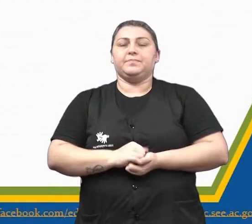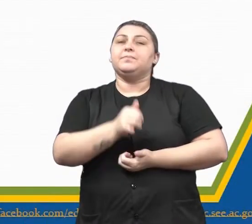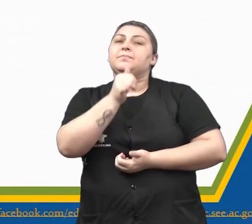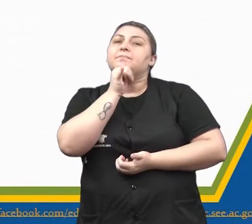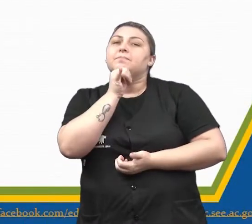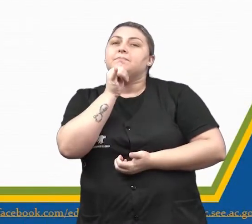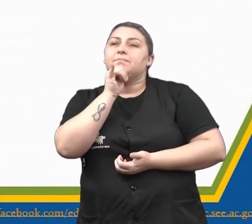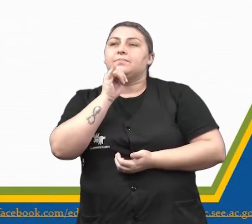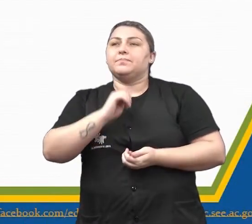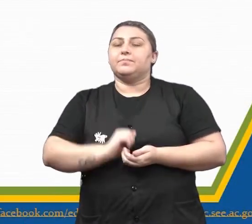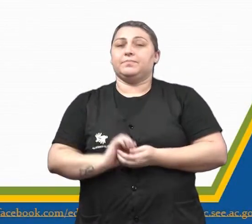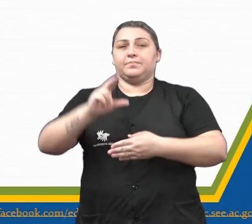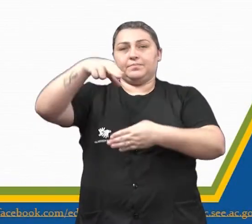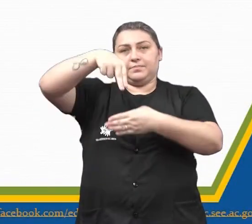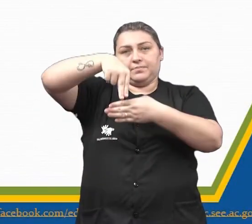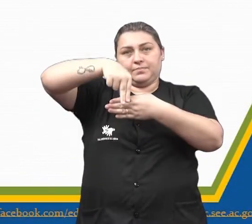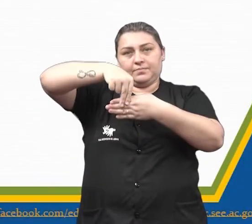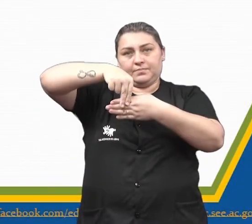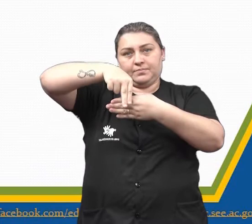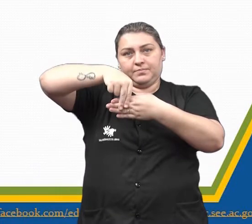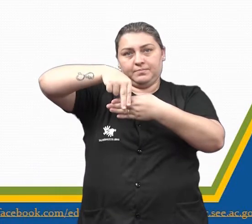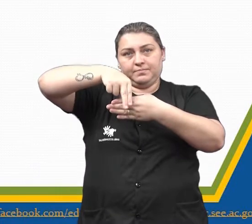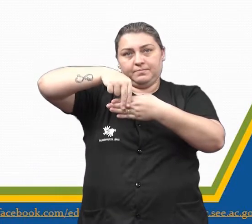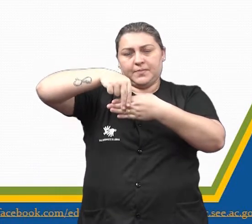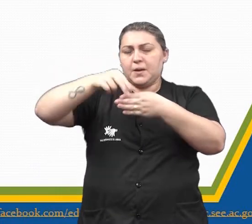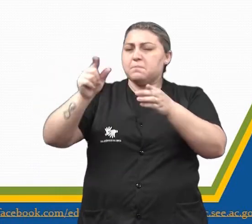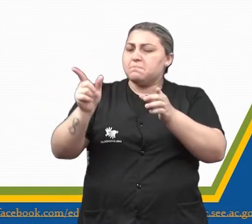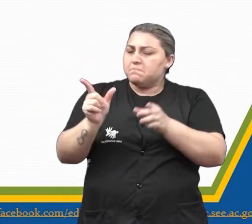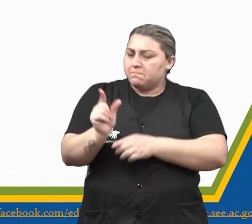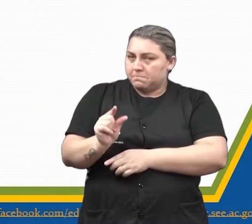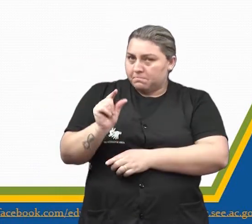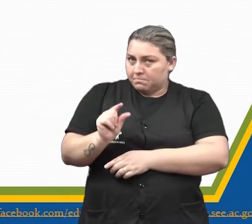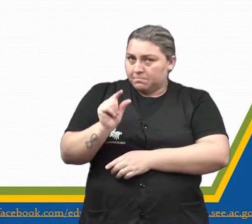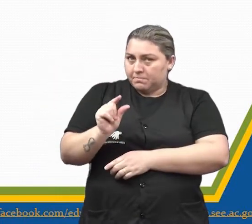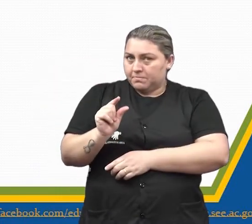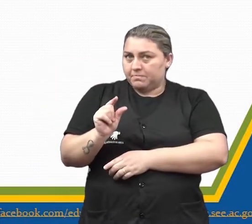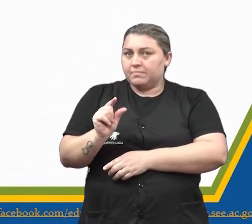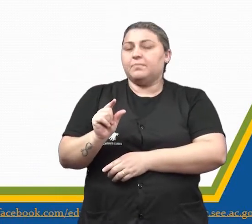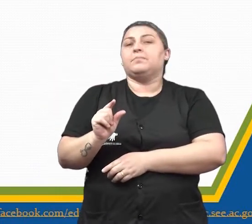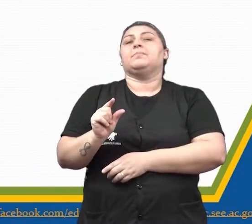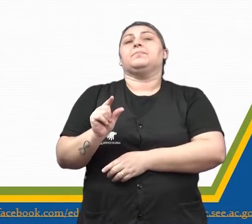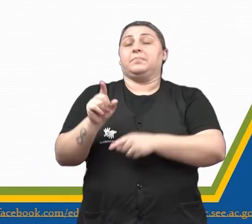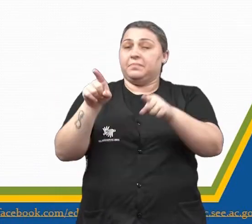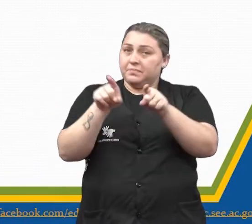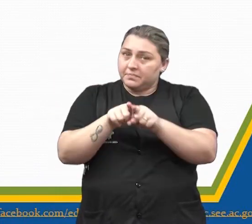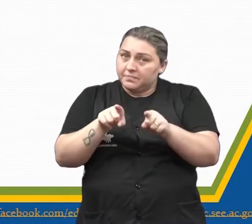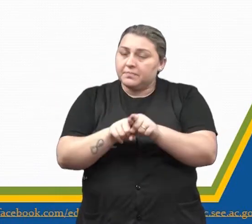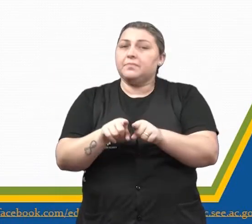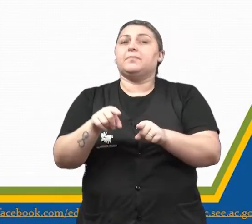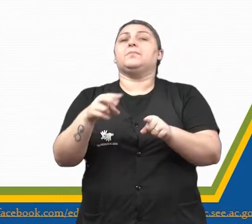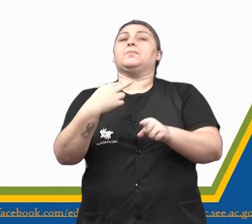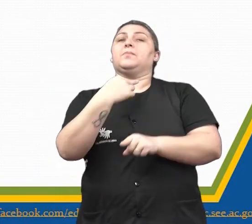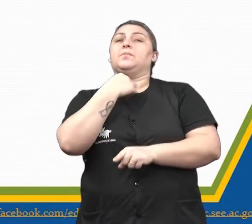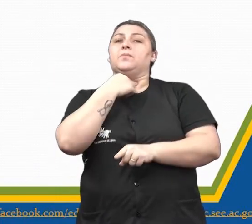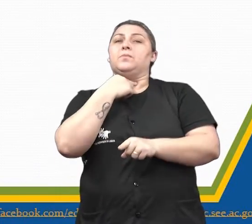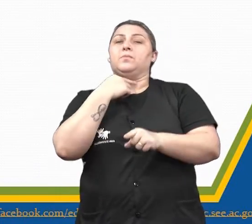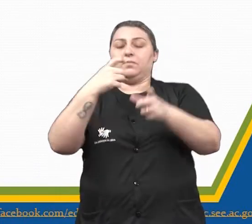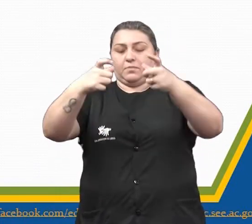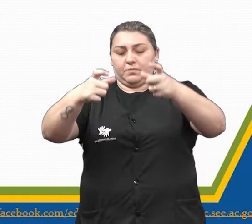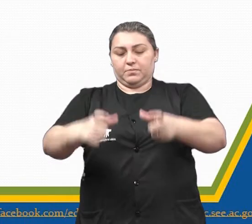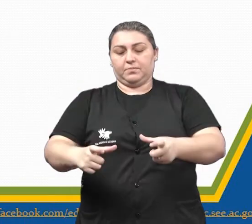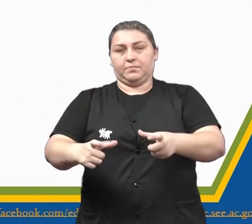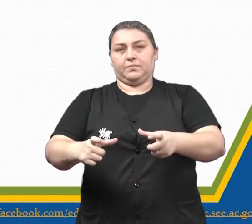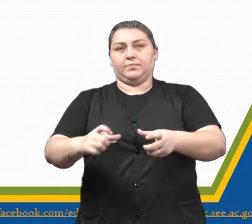Um exemplo, um clipe. Ainda que ele seja pequeno, ele ocupa um lugar no